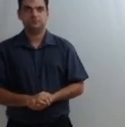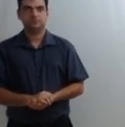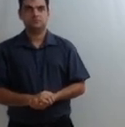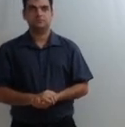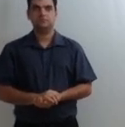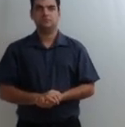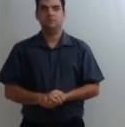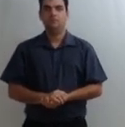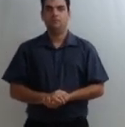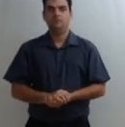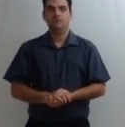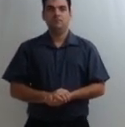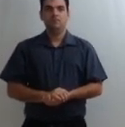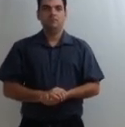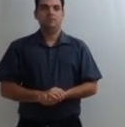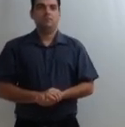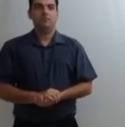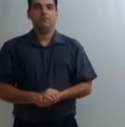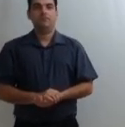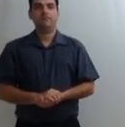Senhor presidente, senhores ministros,